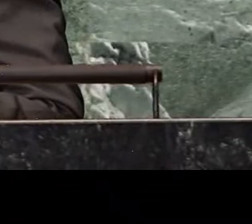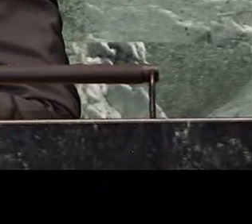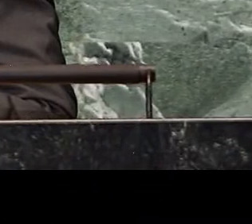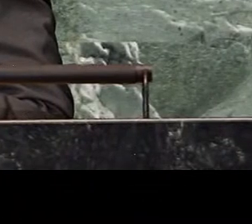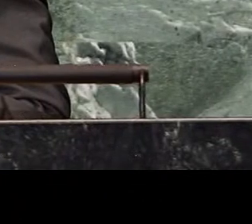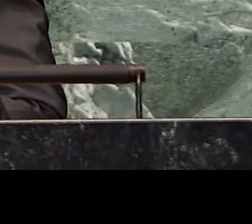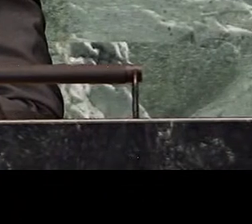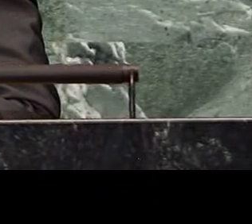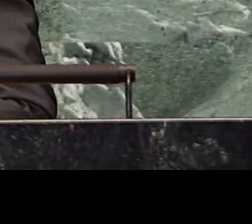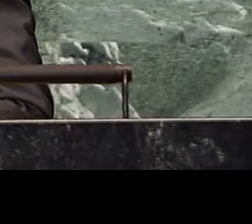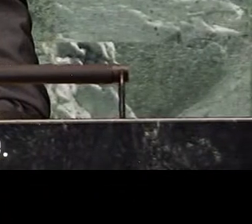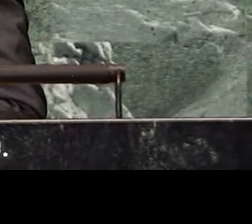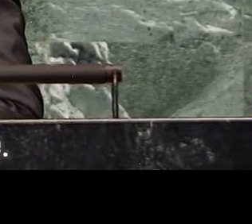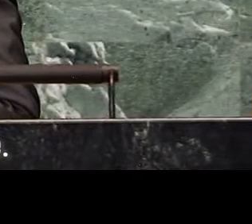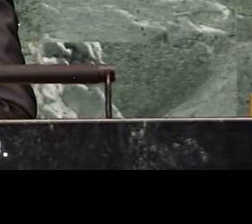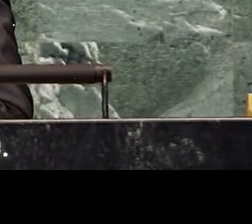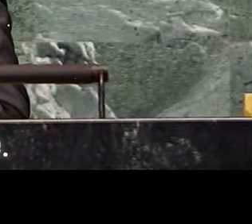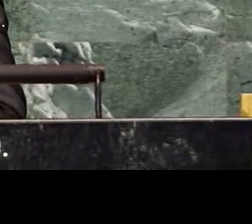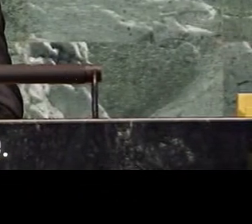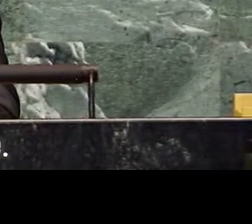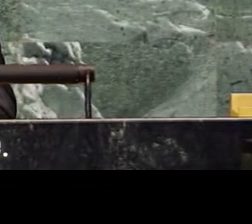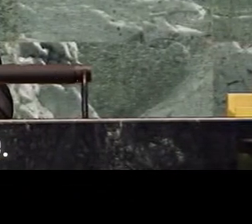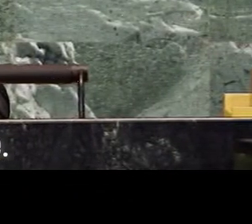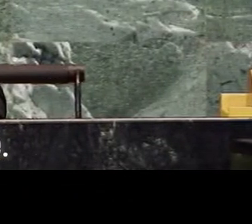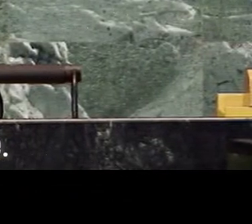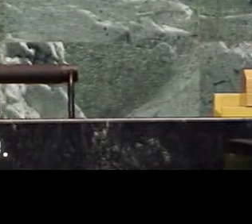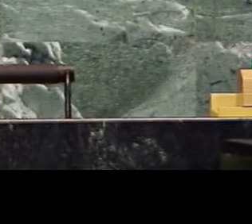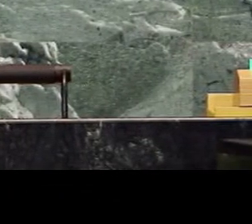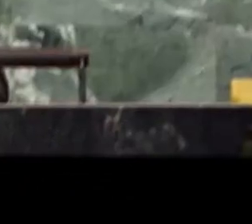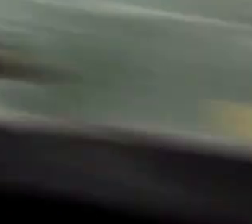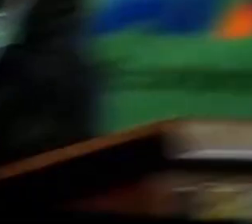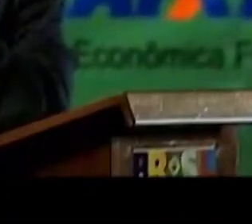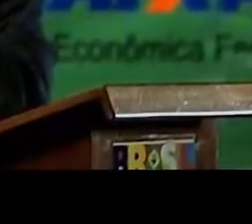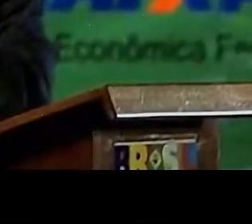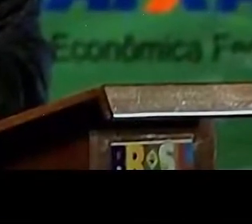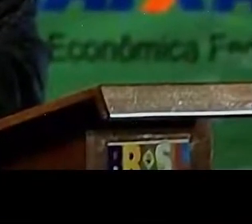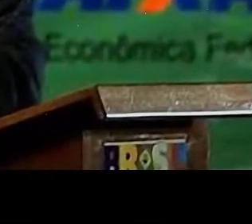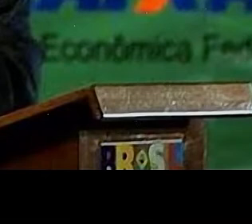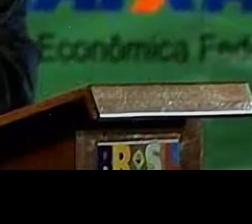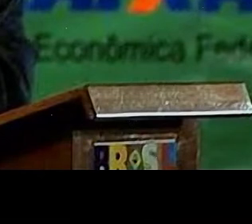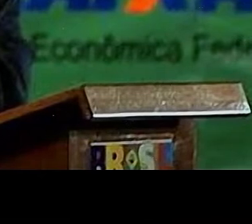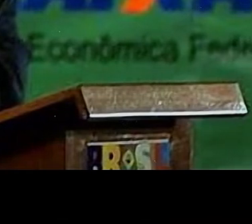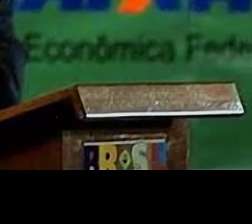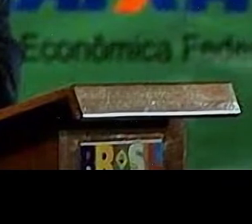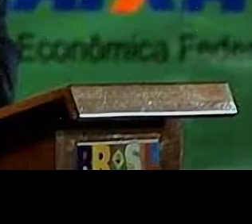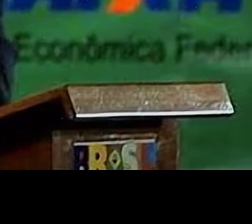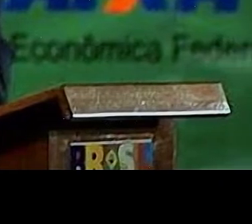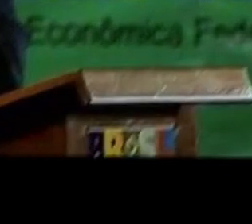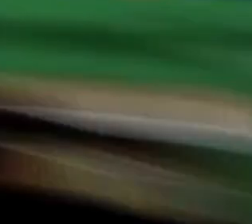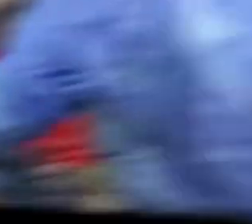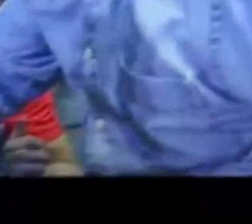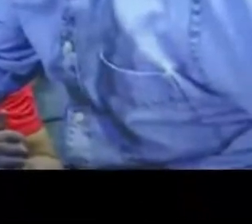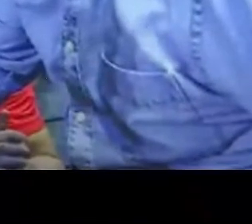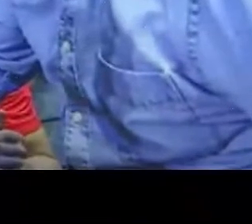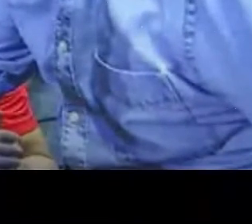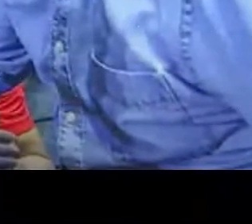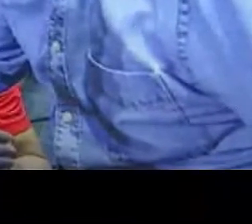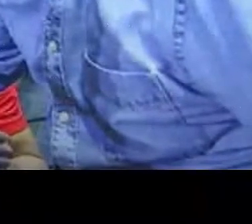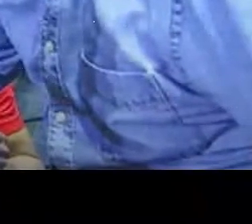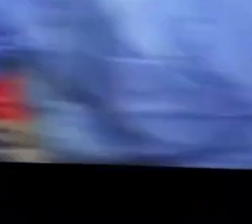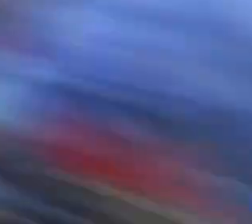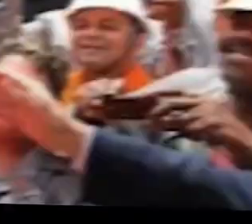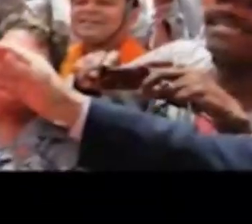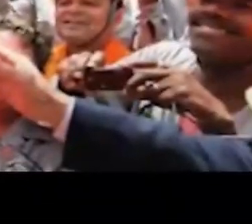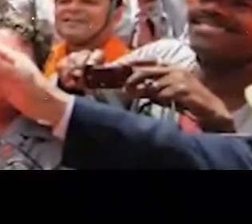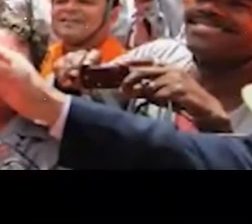anos depois de ele virar presidente, a ONU tirou o Brasil do mapa da fome. Graças a Lula, que criou o Bolsa Família, aumentou o